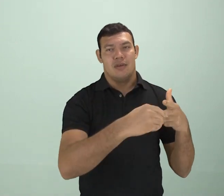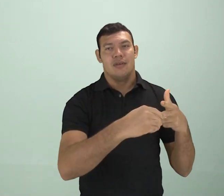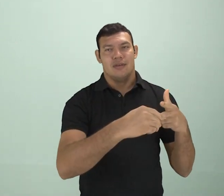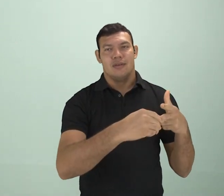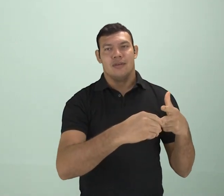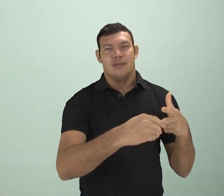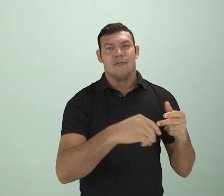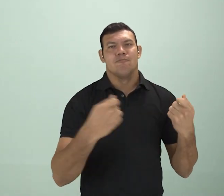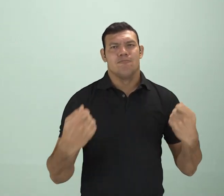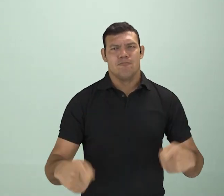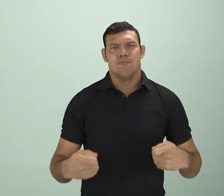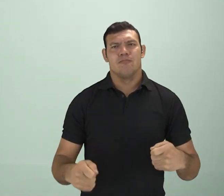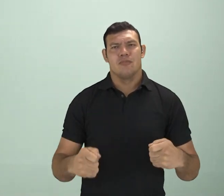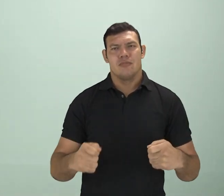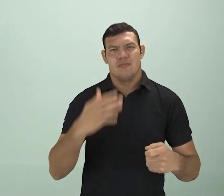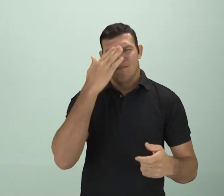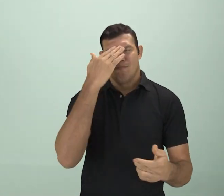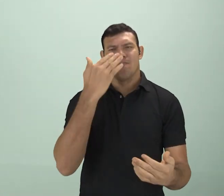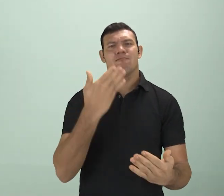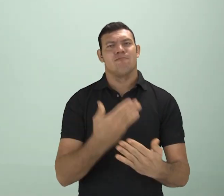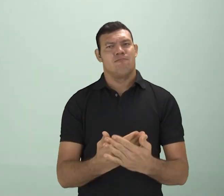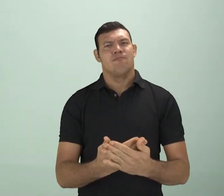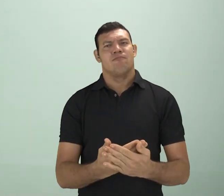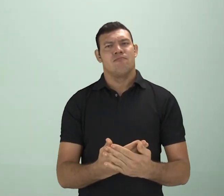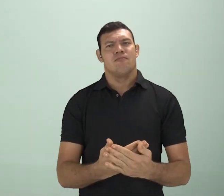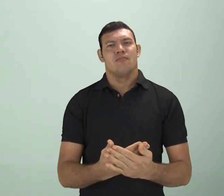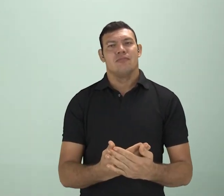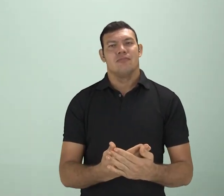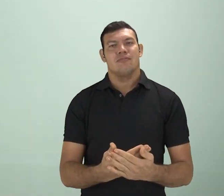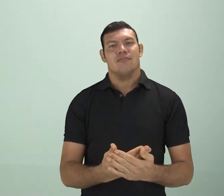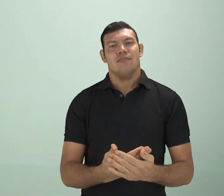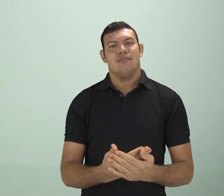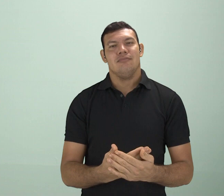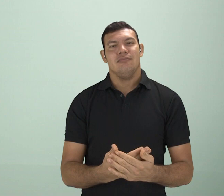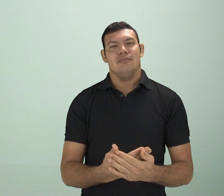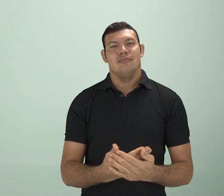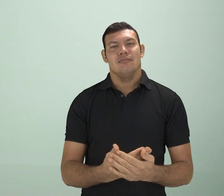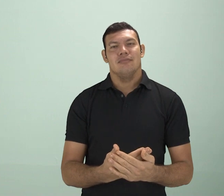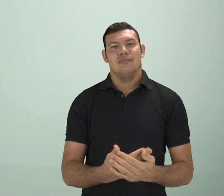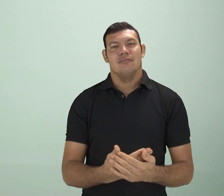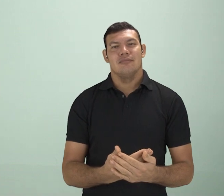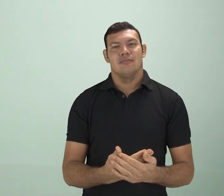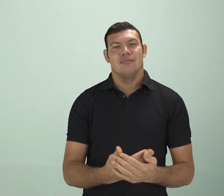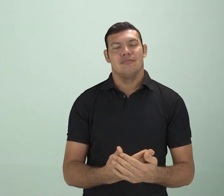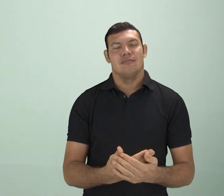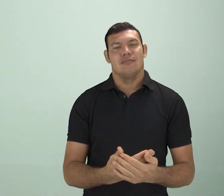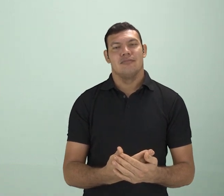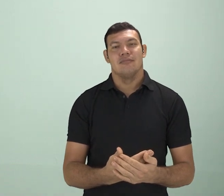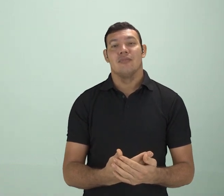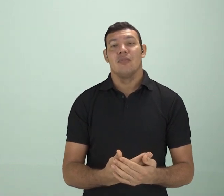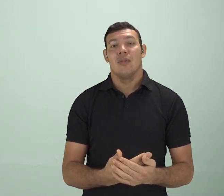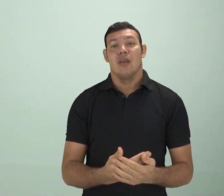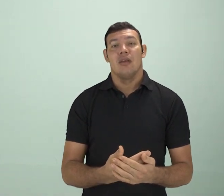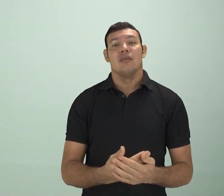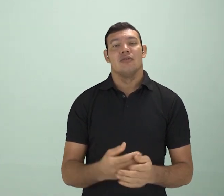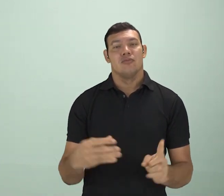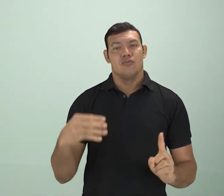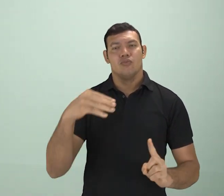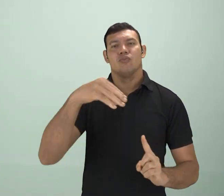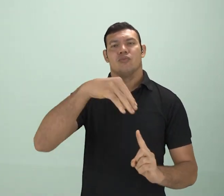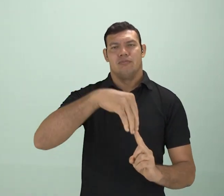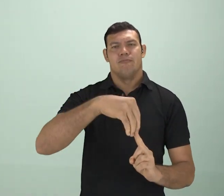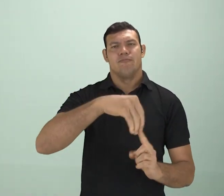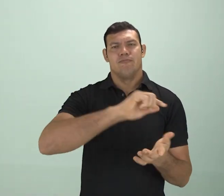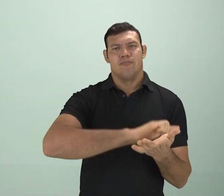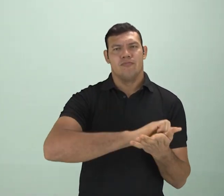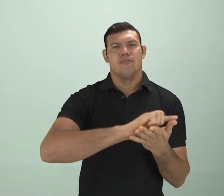seu leitor. Eu costumo dizer que não há outra razão de ser para o texto dissertativo argumentativo. A finalidade maior desse